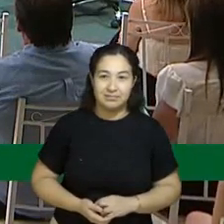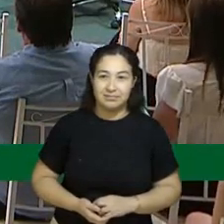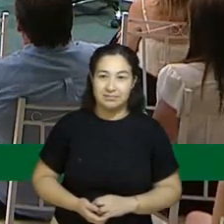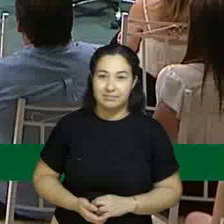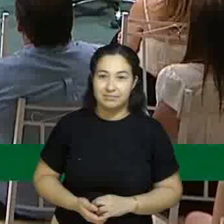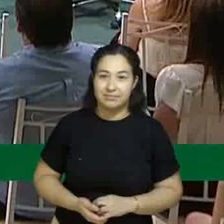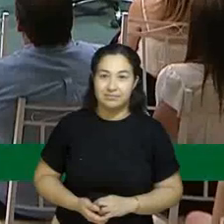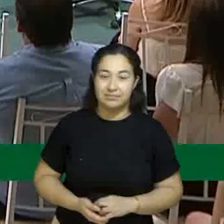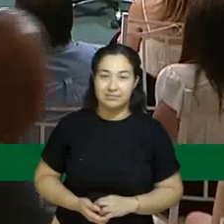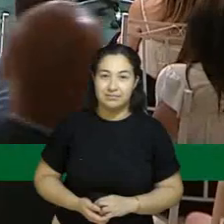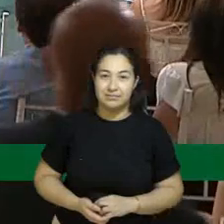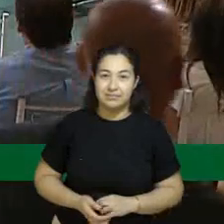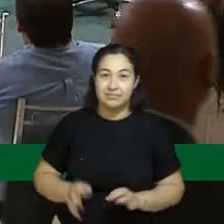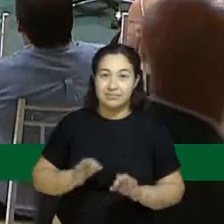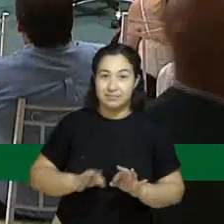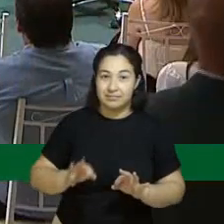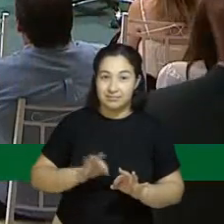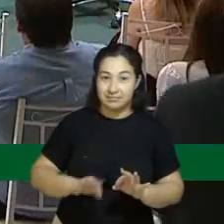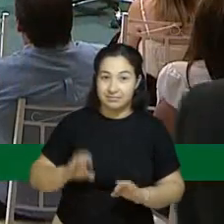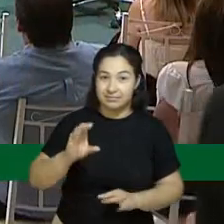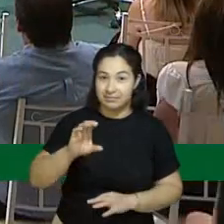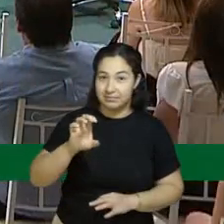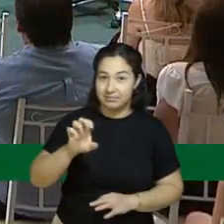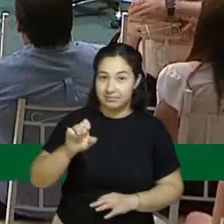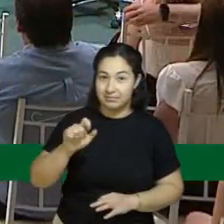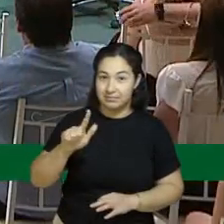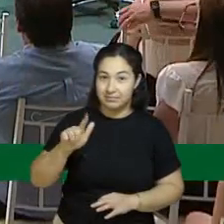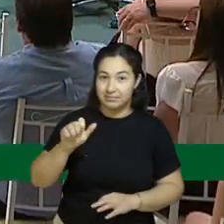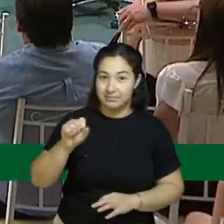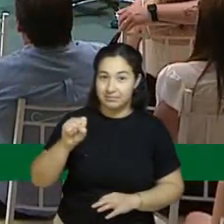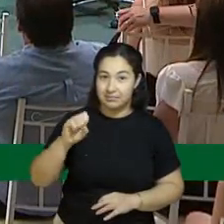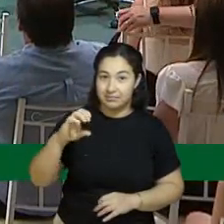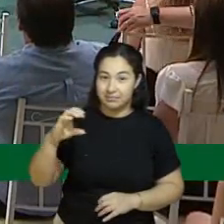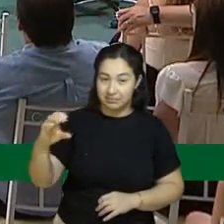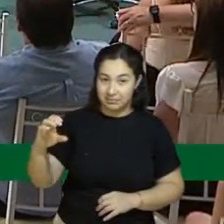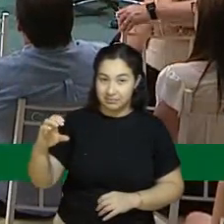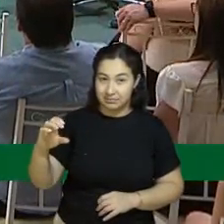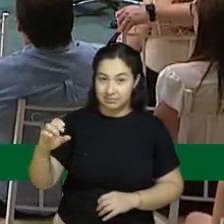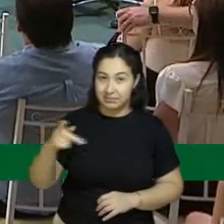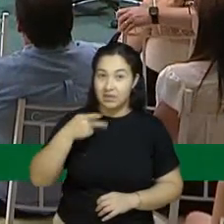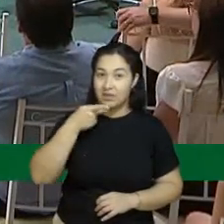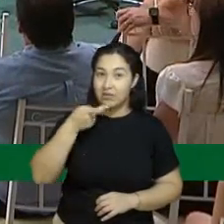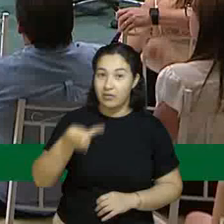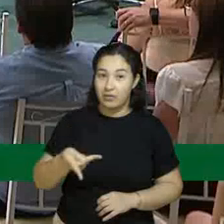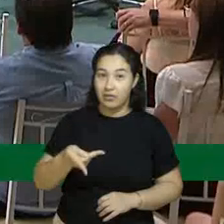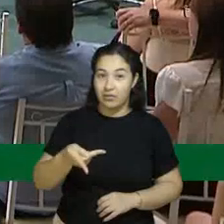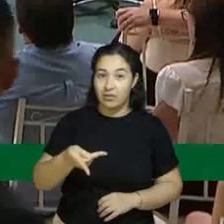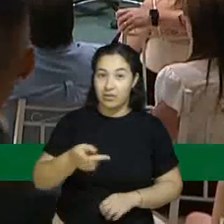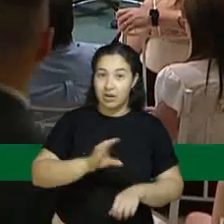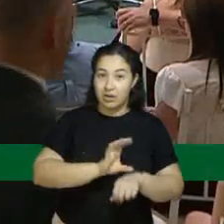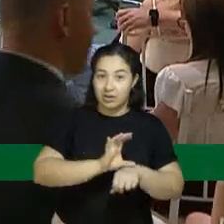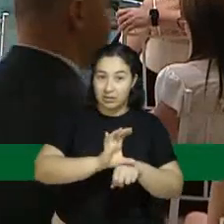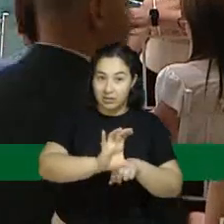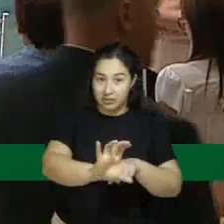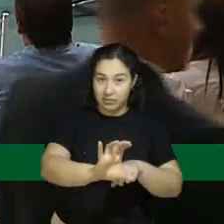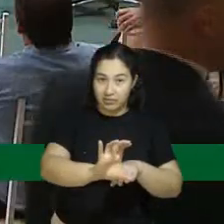Próxima entidade é Celesc, que vai falar sobre investimentos em obras para o sistema elétrico, 4,5 bilhões de investimentos de